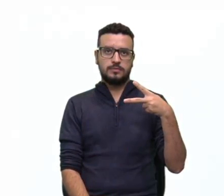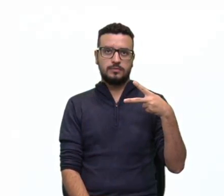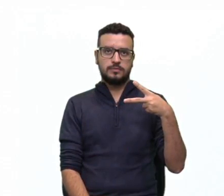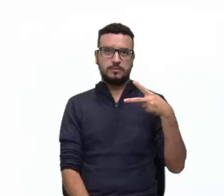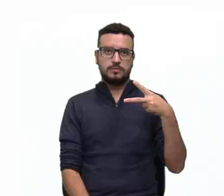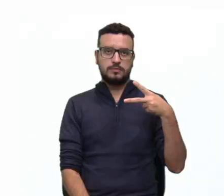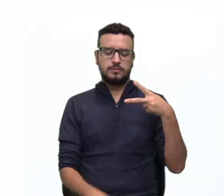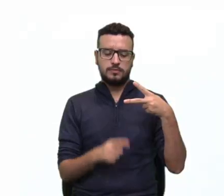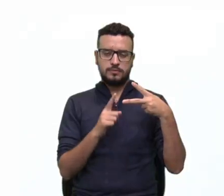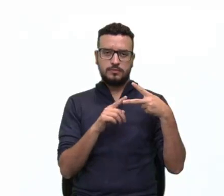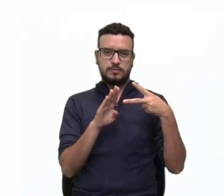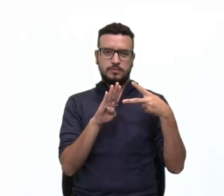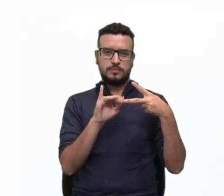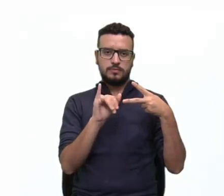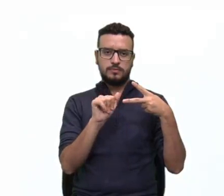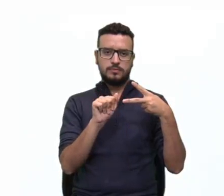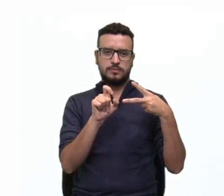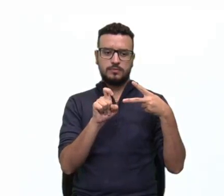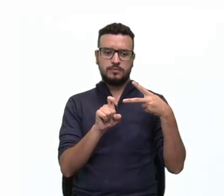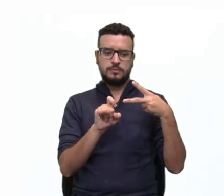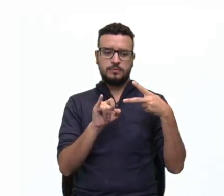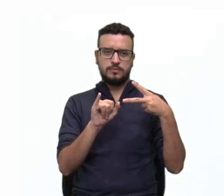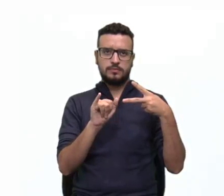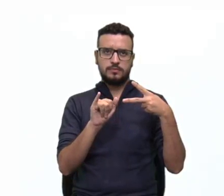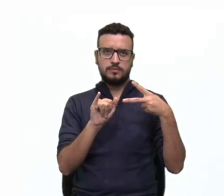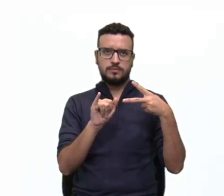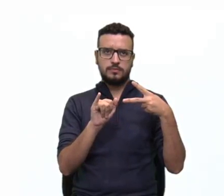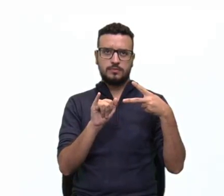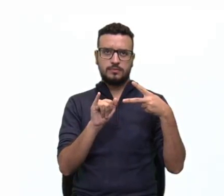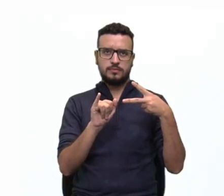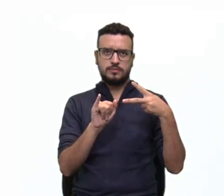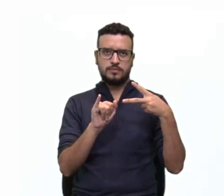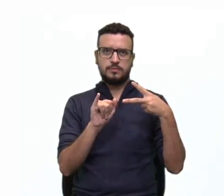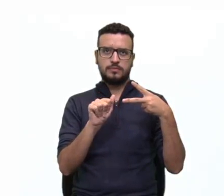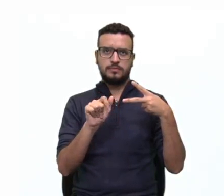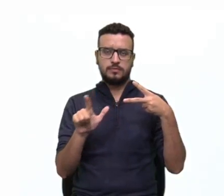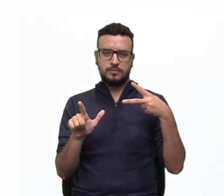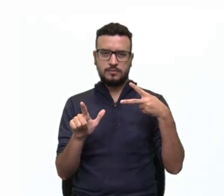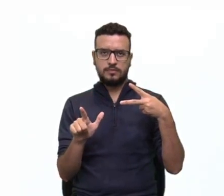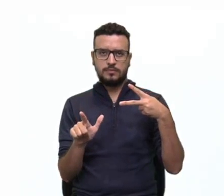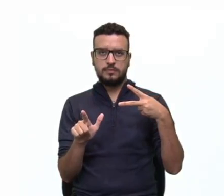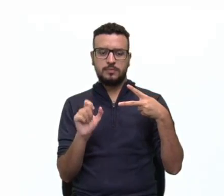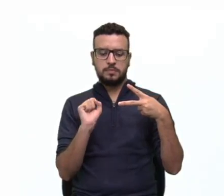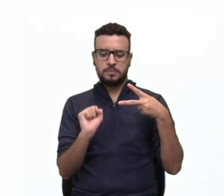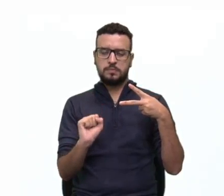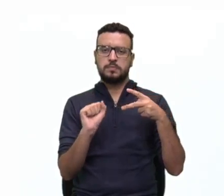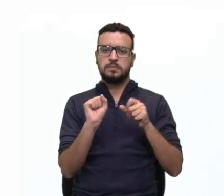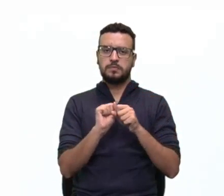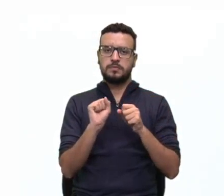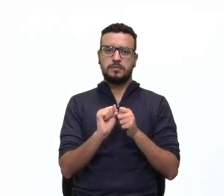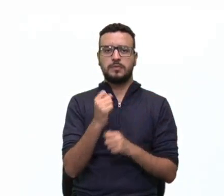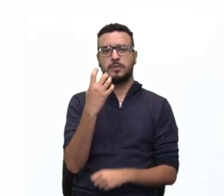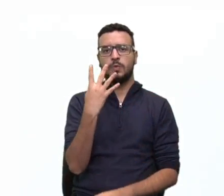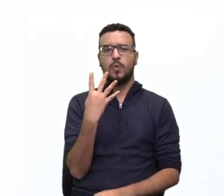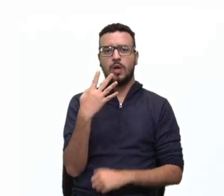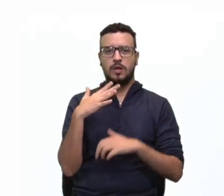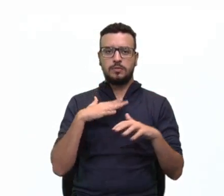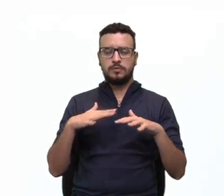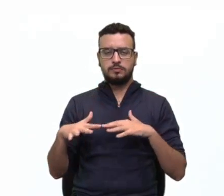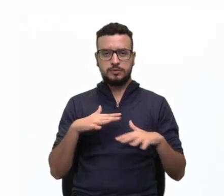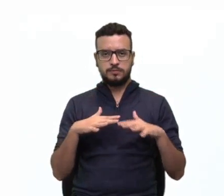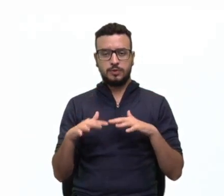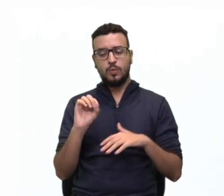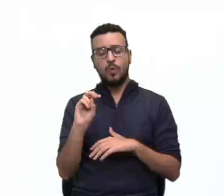Se ela é biaxial, ela pode fazer até 4 movimentos diferentes, né? Ou dois